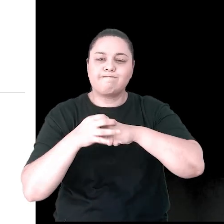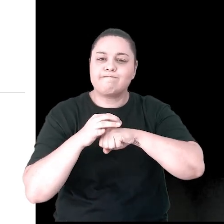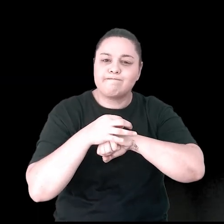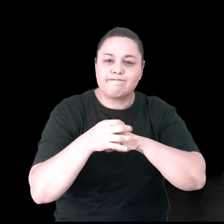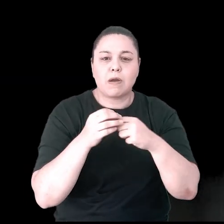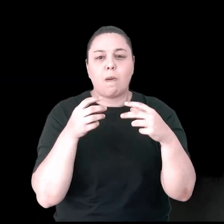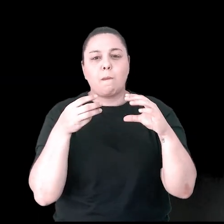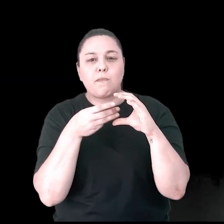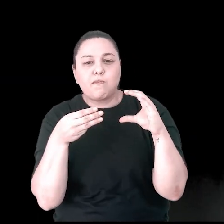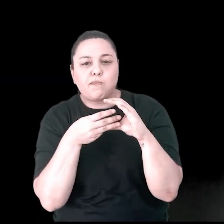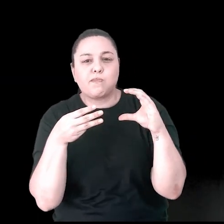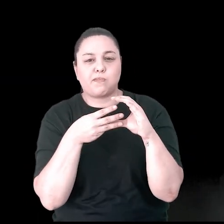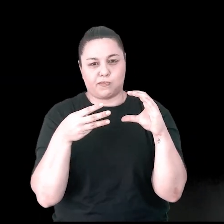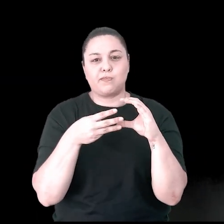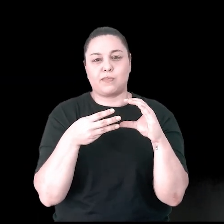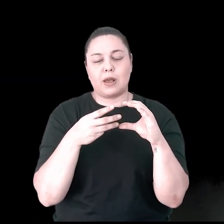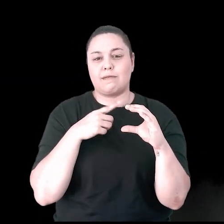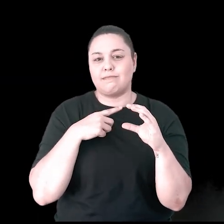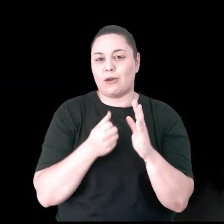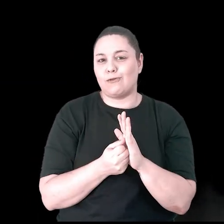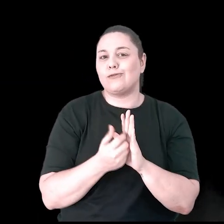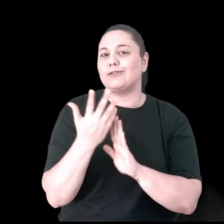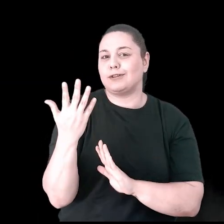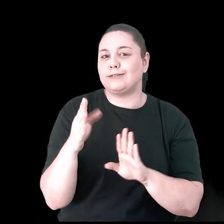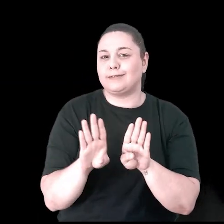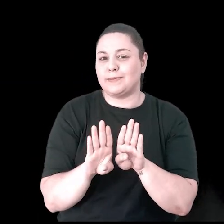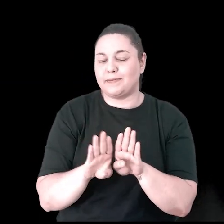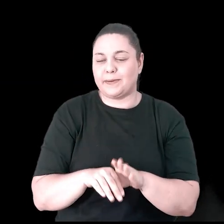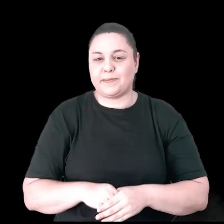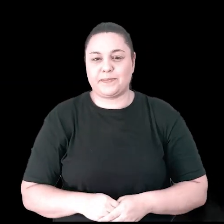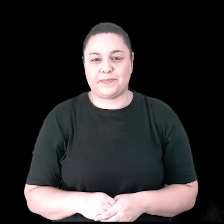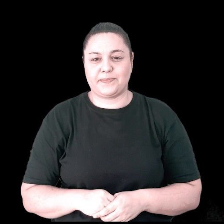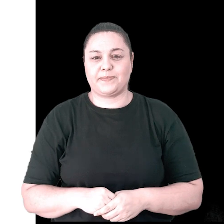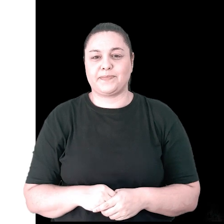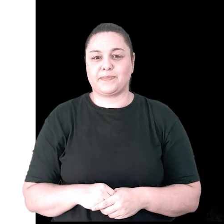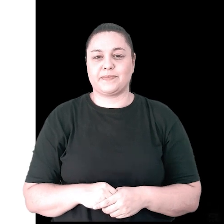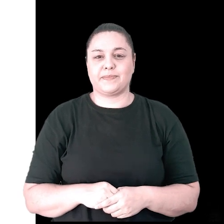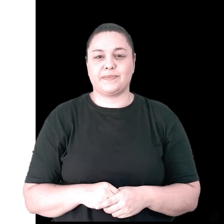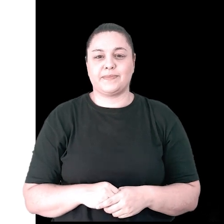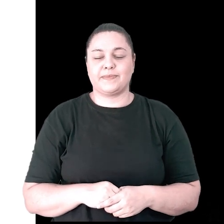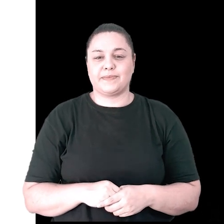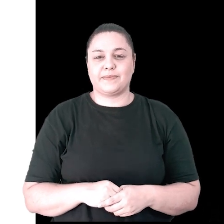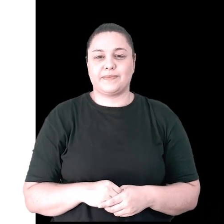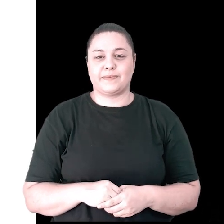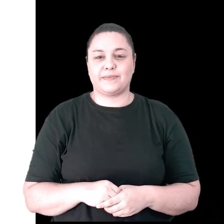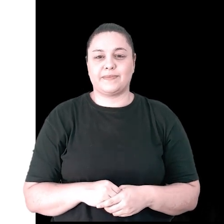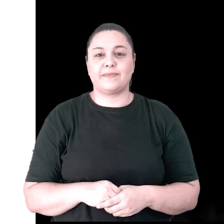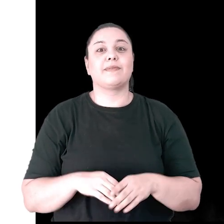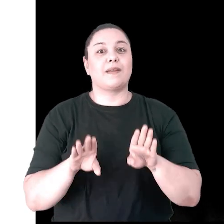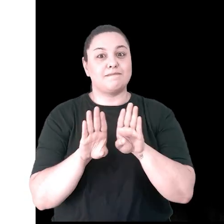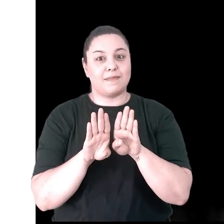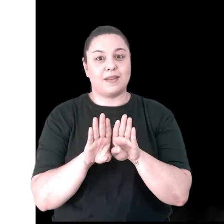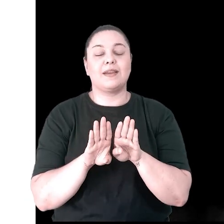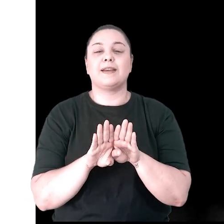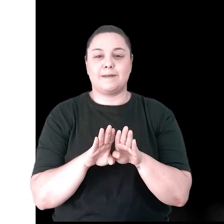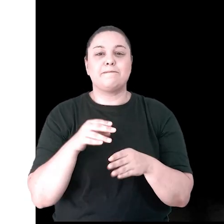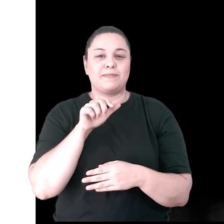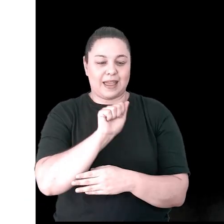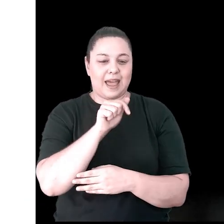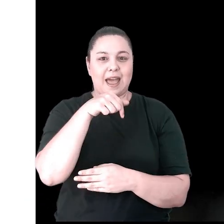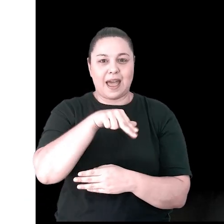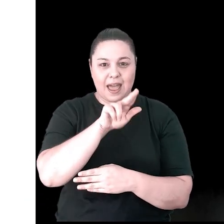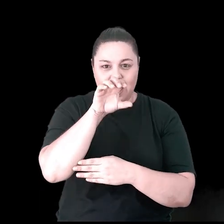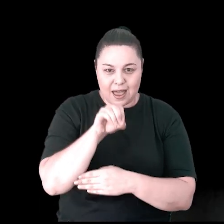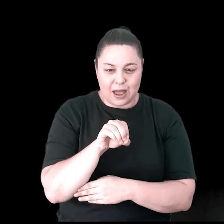tem peso molecular aproximado de 21 kDa, e o grupo prostético coeliterazina, que é uma luciferina.